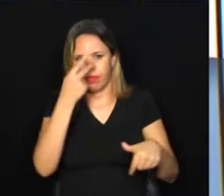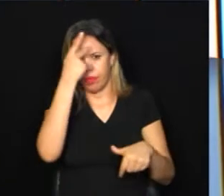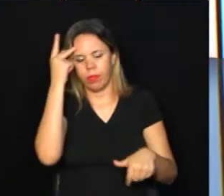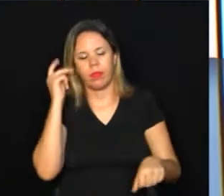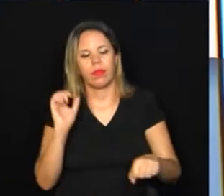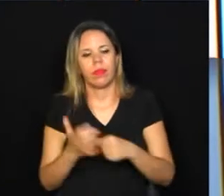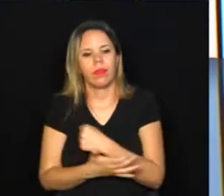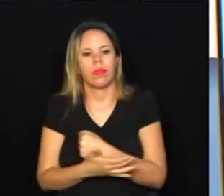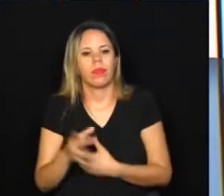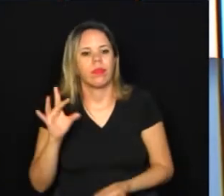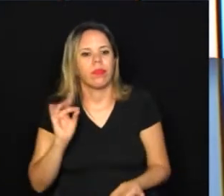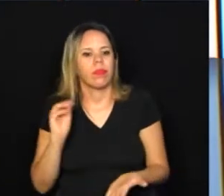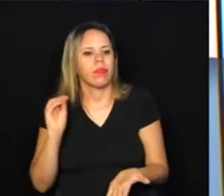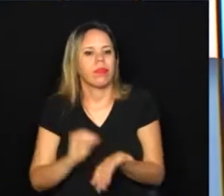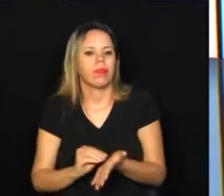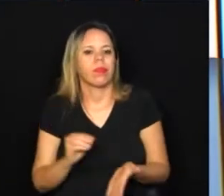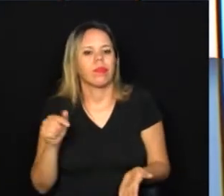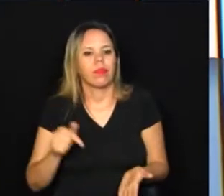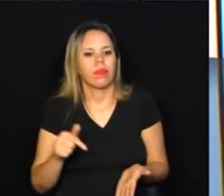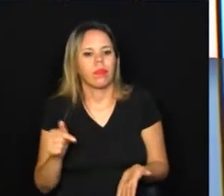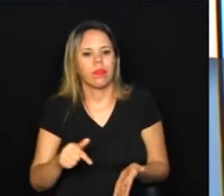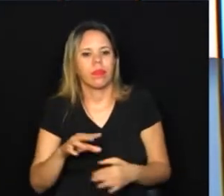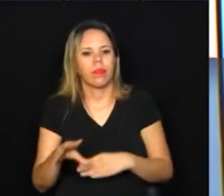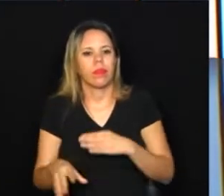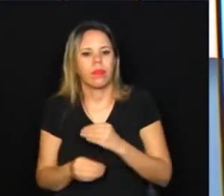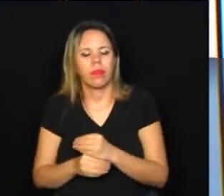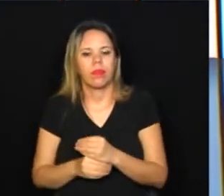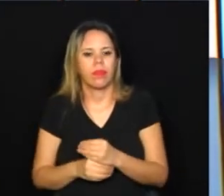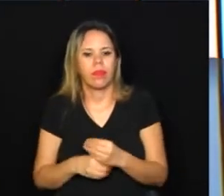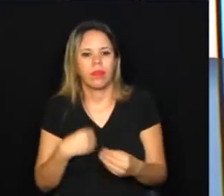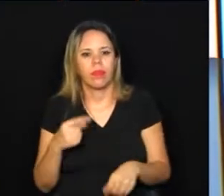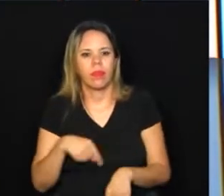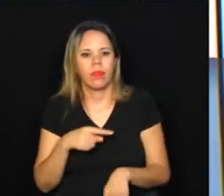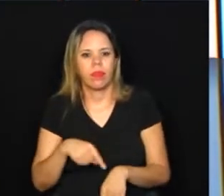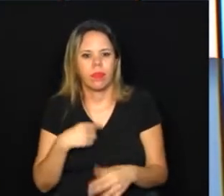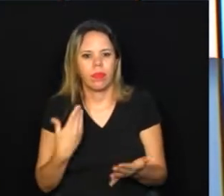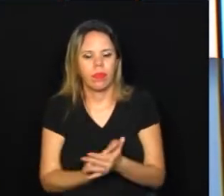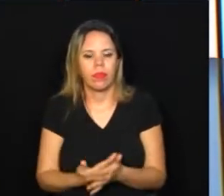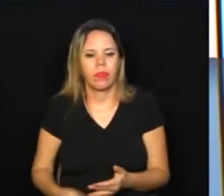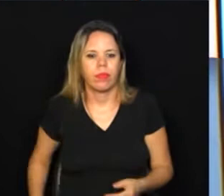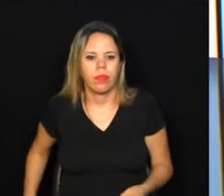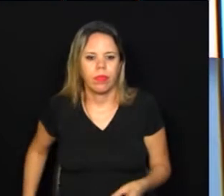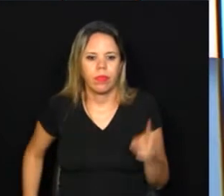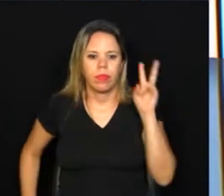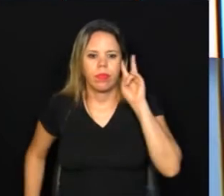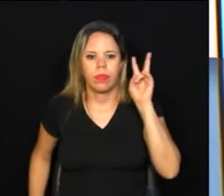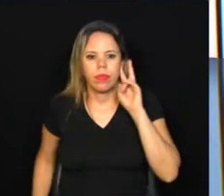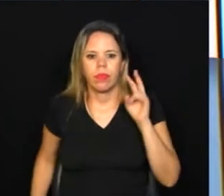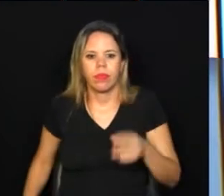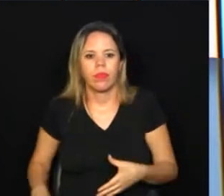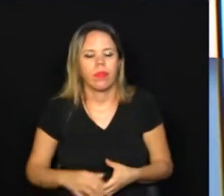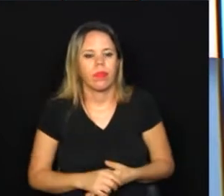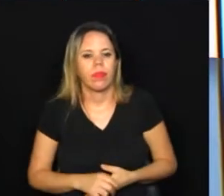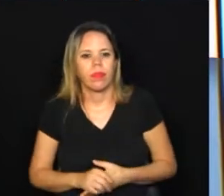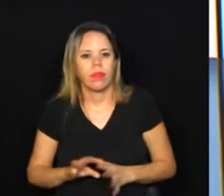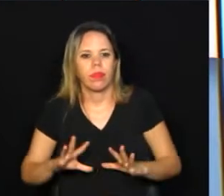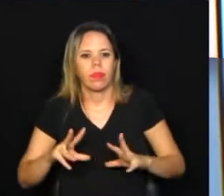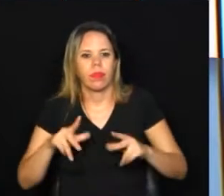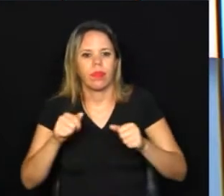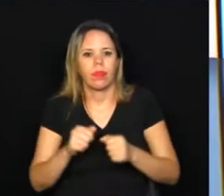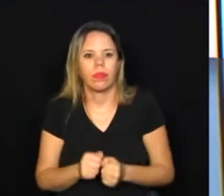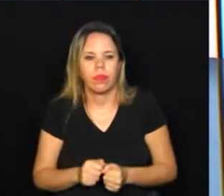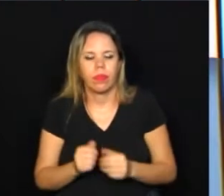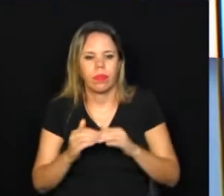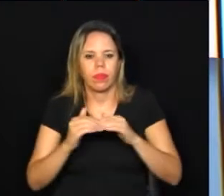Covid-19 que foram registradas, atualizadas aí nas últimas horas, até essa segunda-feira, na verdade, todas elas